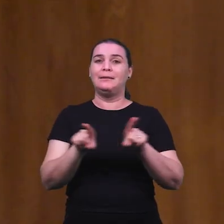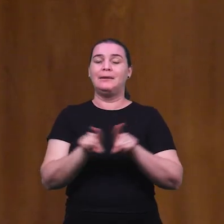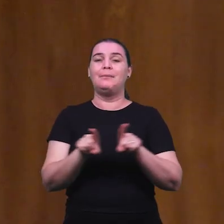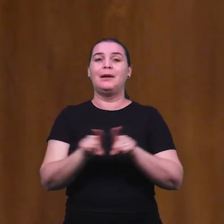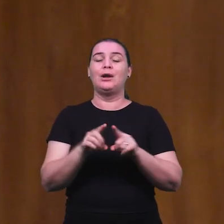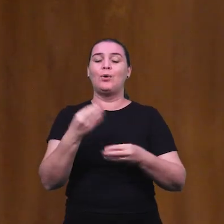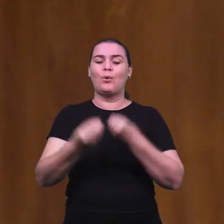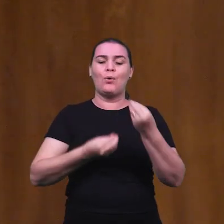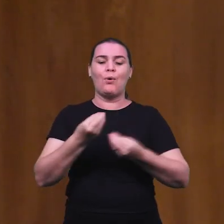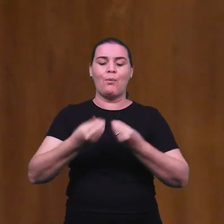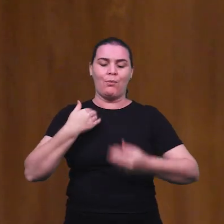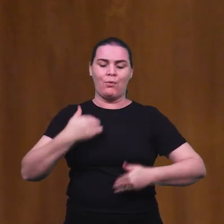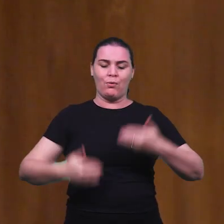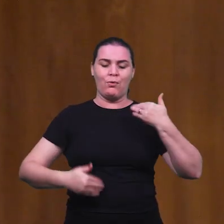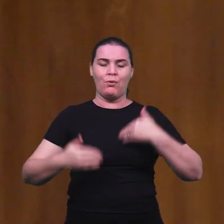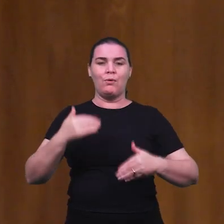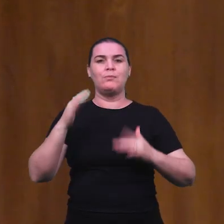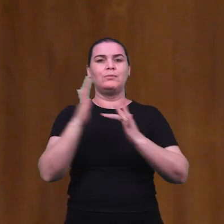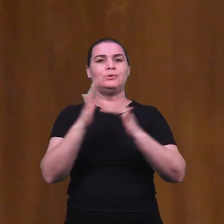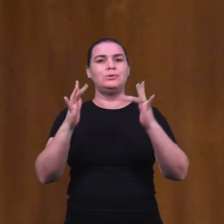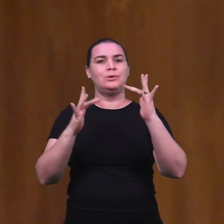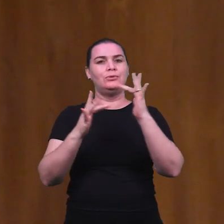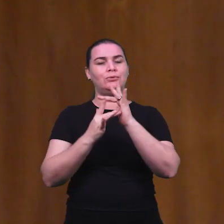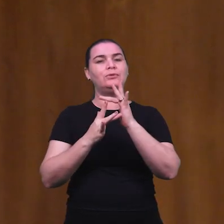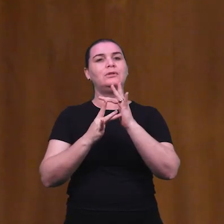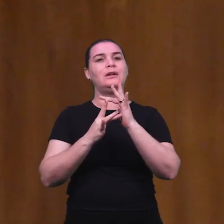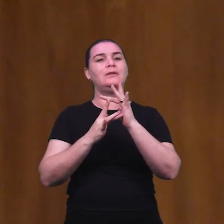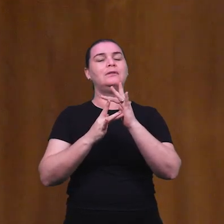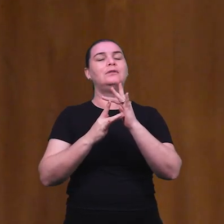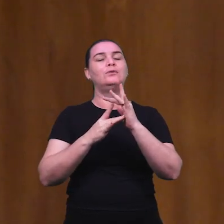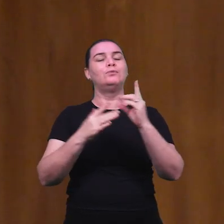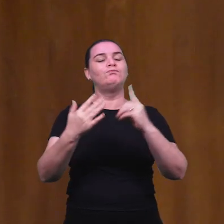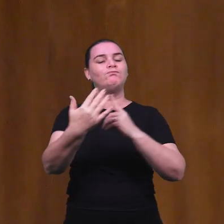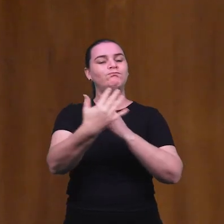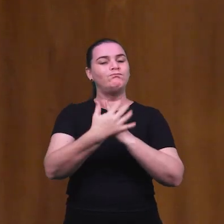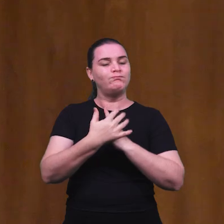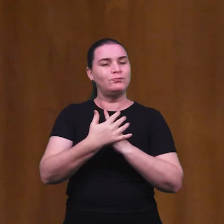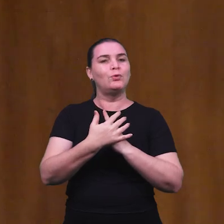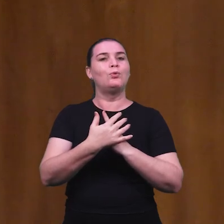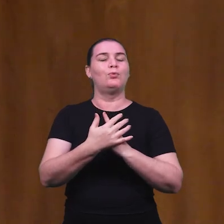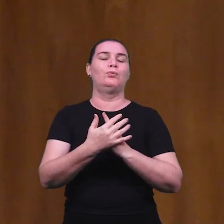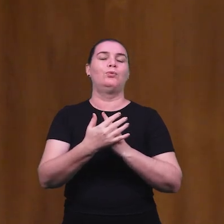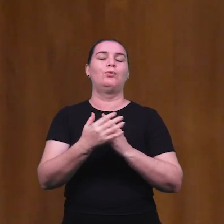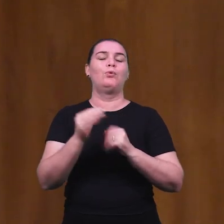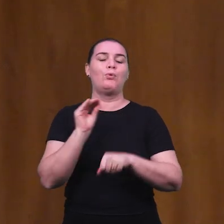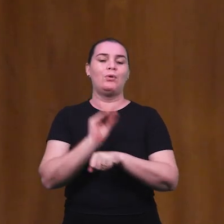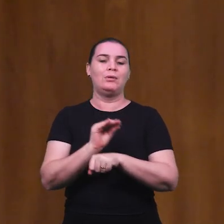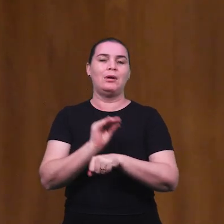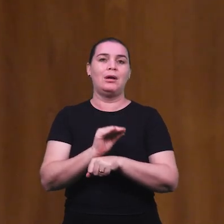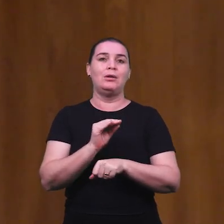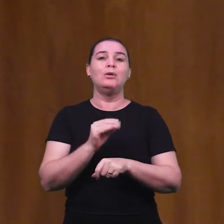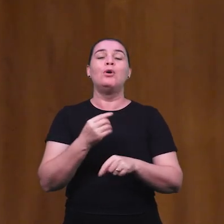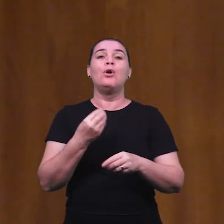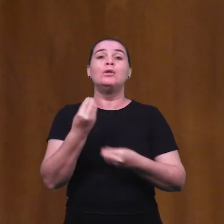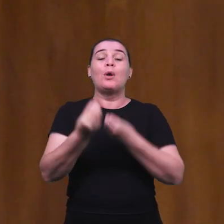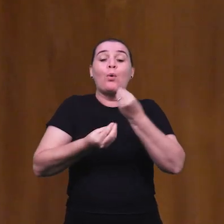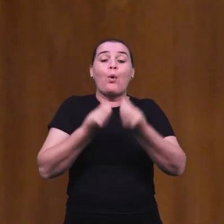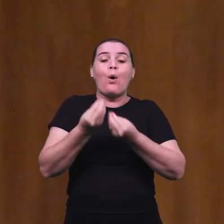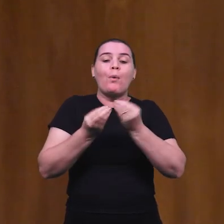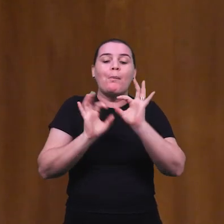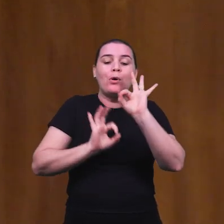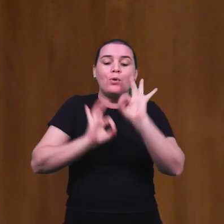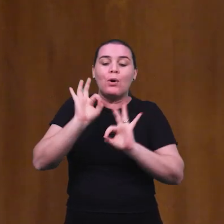o corpo de Cristo, ele tem sido preservado. Um outro aspecto é quando você vê quem pode organizar a vida do